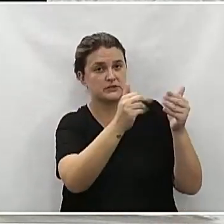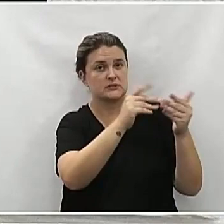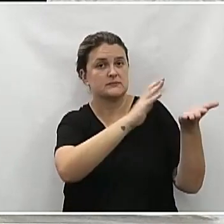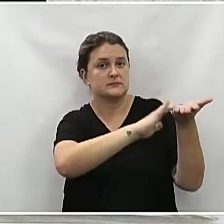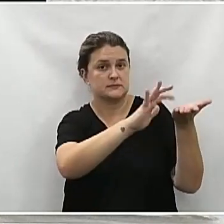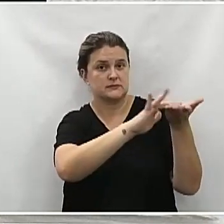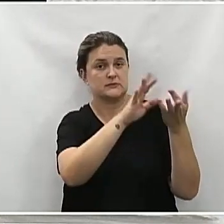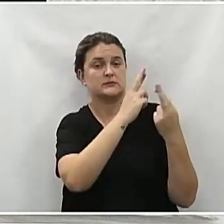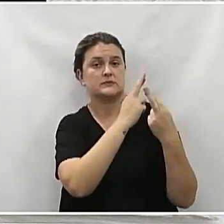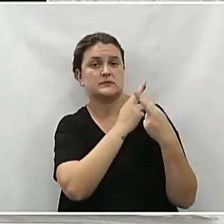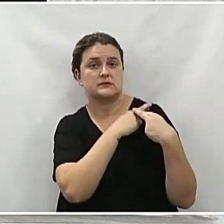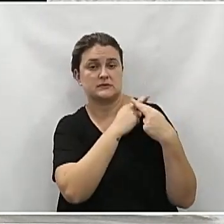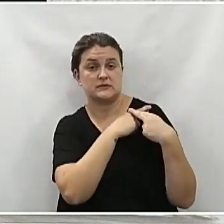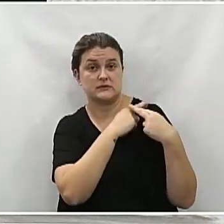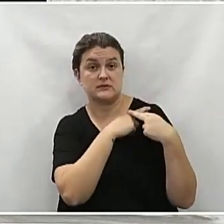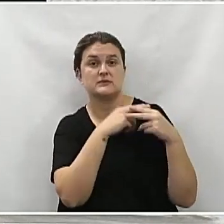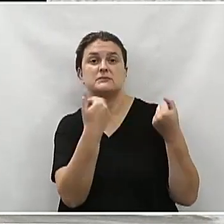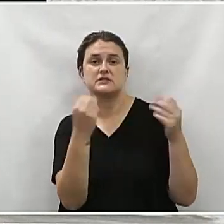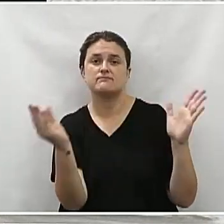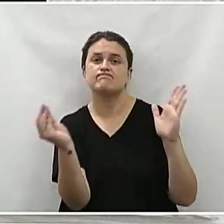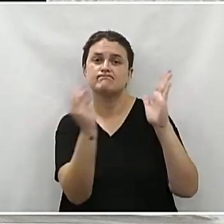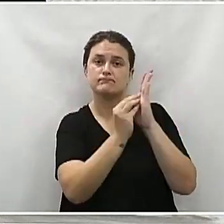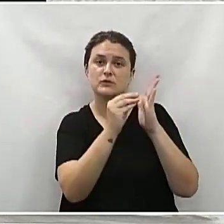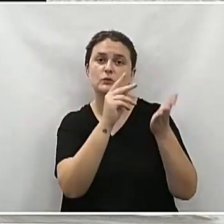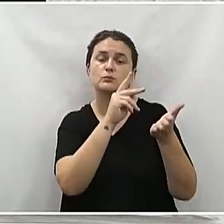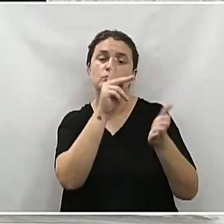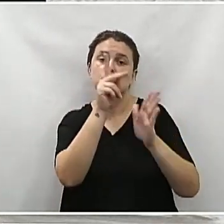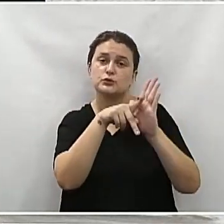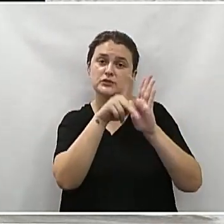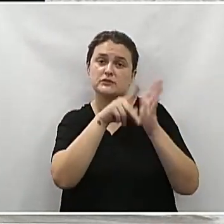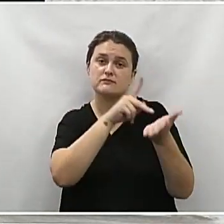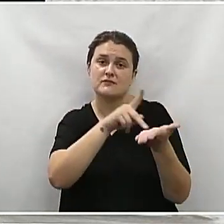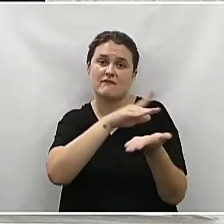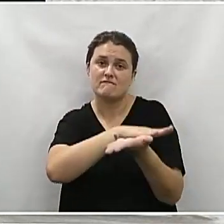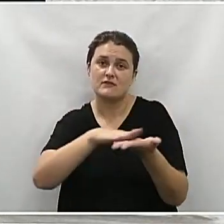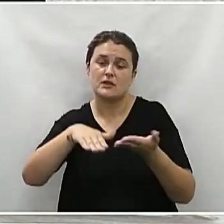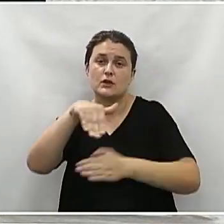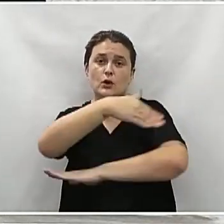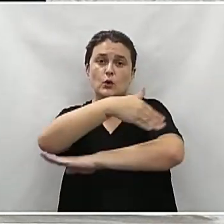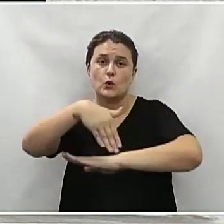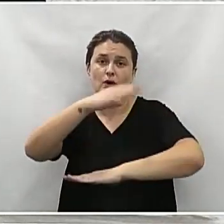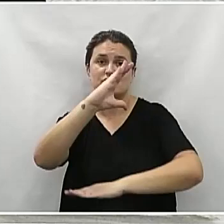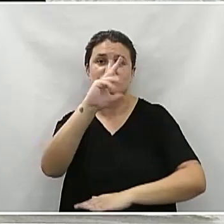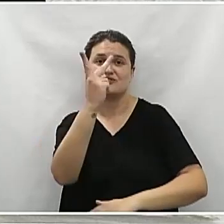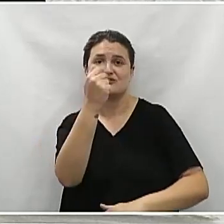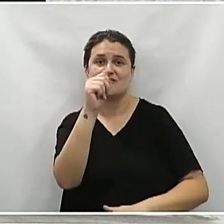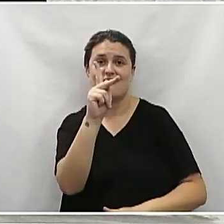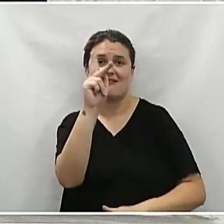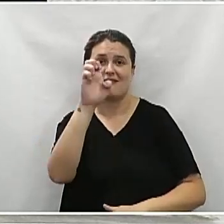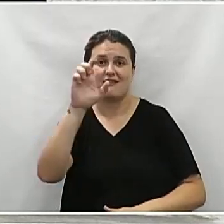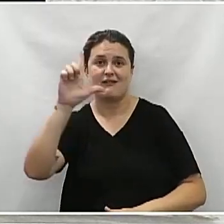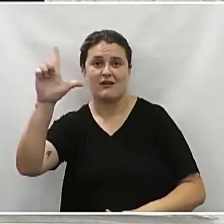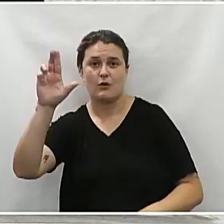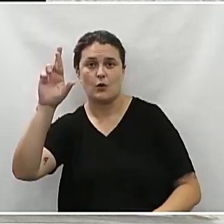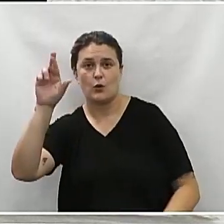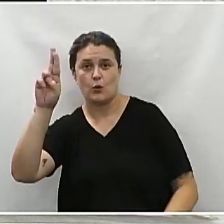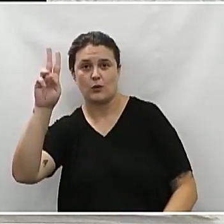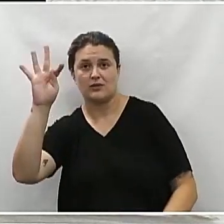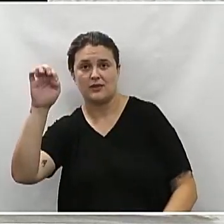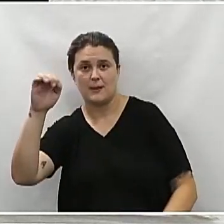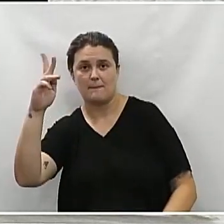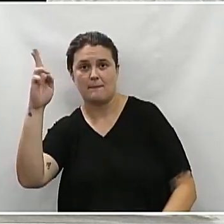competente, que viabilize a inclusão no projeto de asfalto à rua Schakel-Rutenberg, no bairro Sagrada Família.